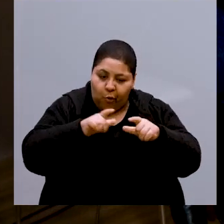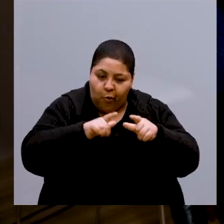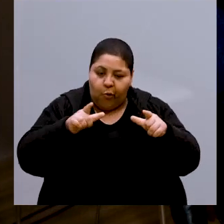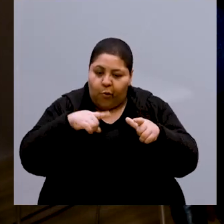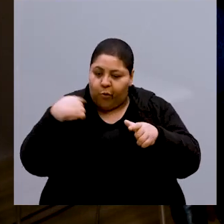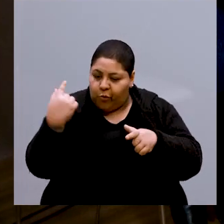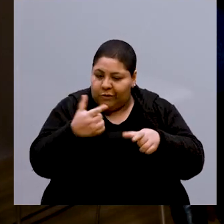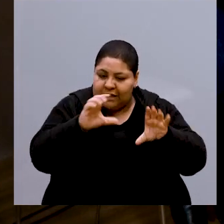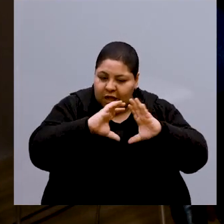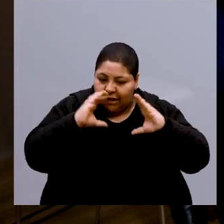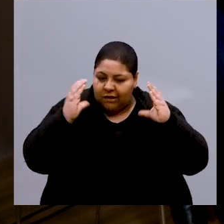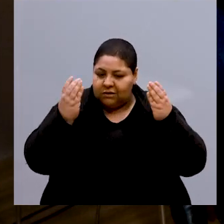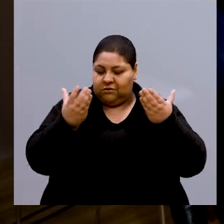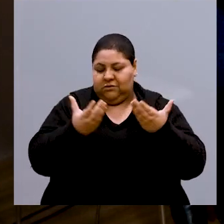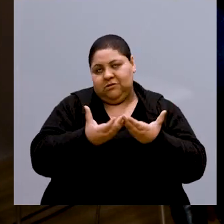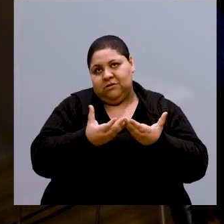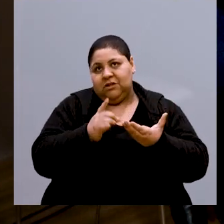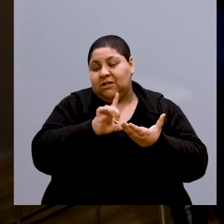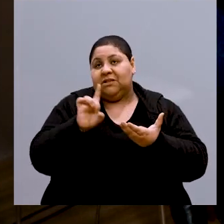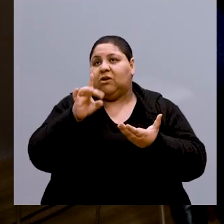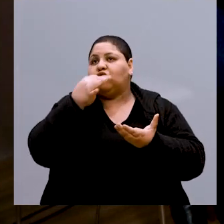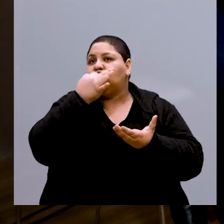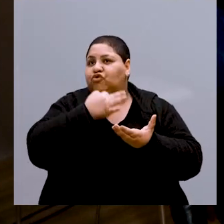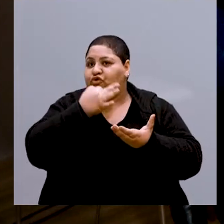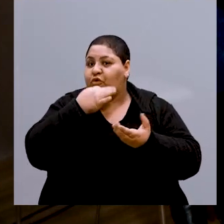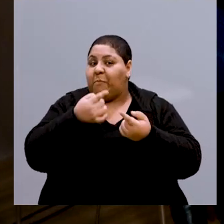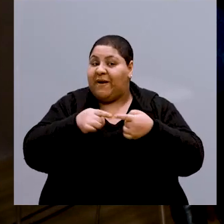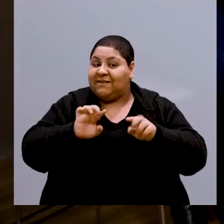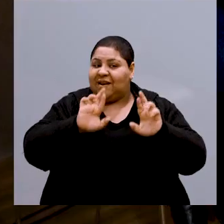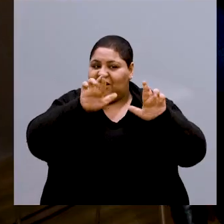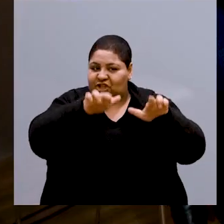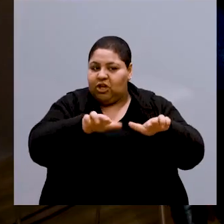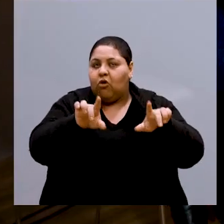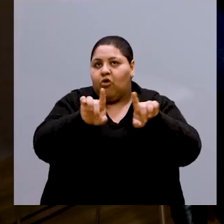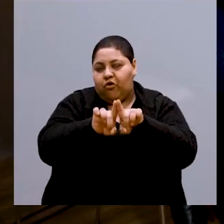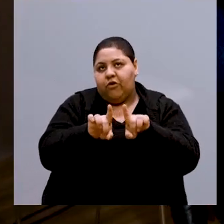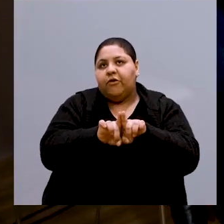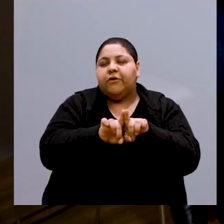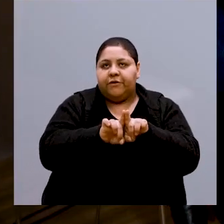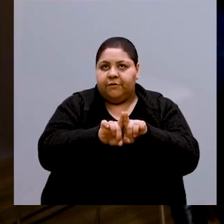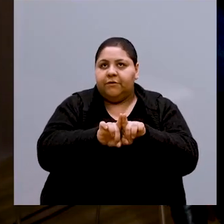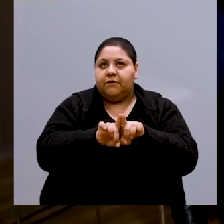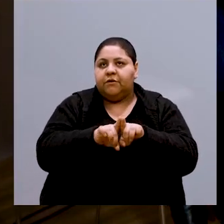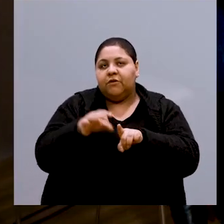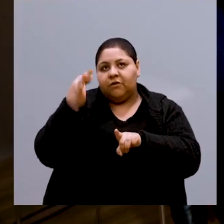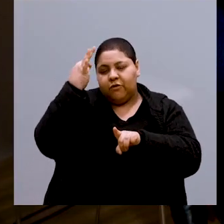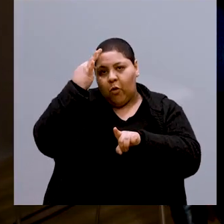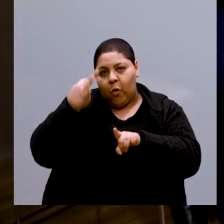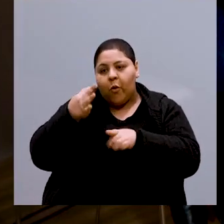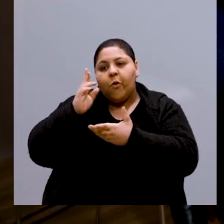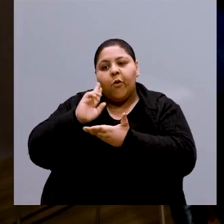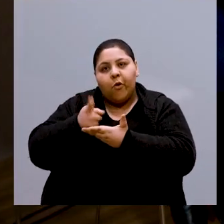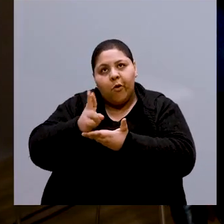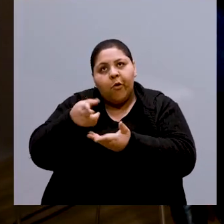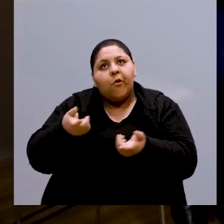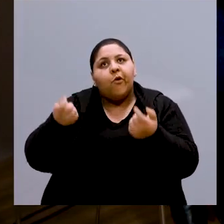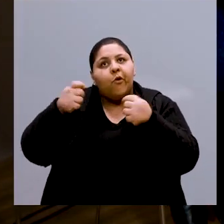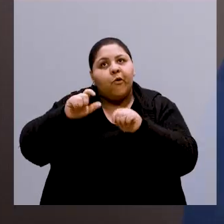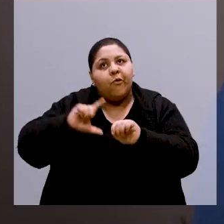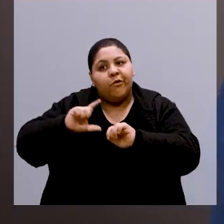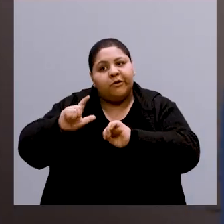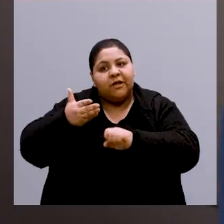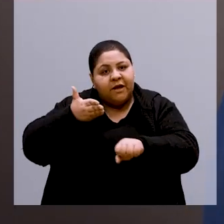necessidade muito grande da nossa comunidade, não só de Caxias, mas da região. E entendemos sempre que a